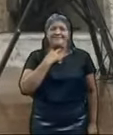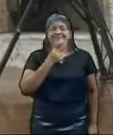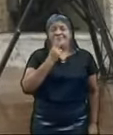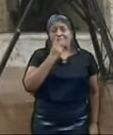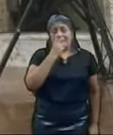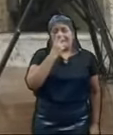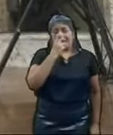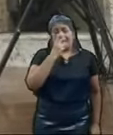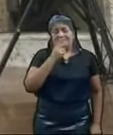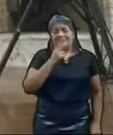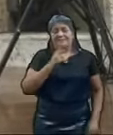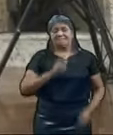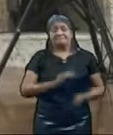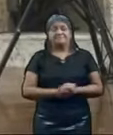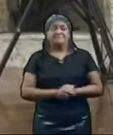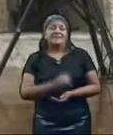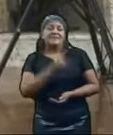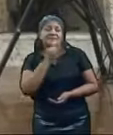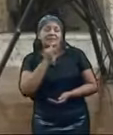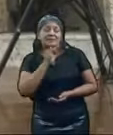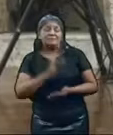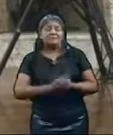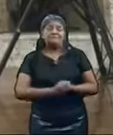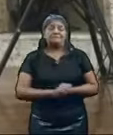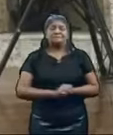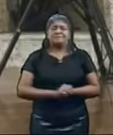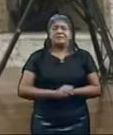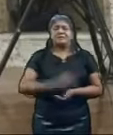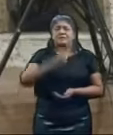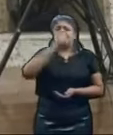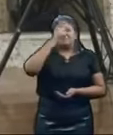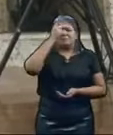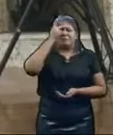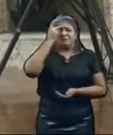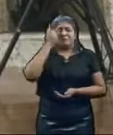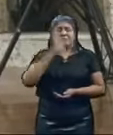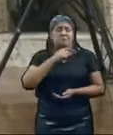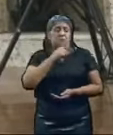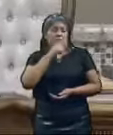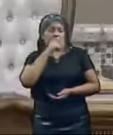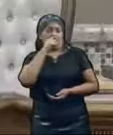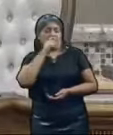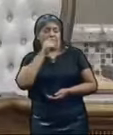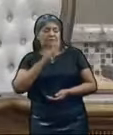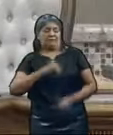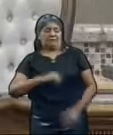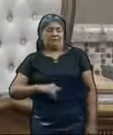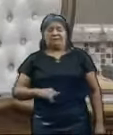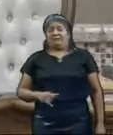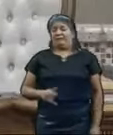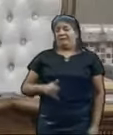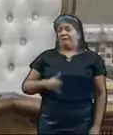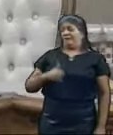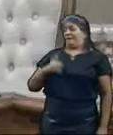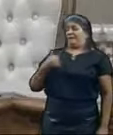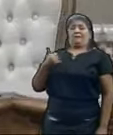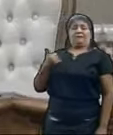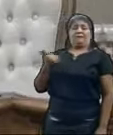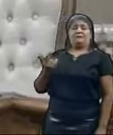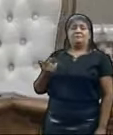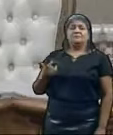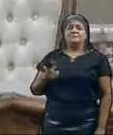né e a pessoa que que usa a expressão os fins justificam os meios